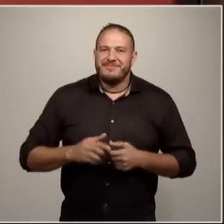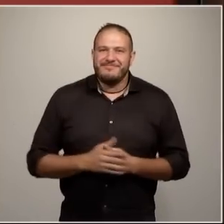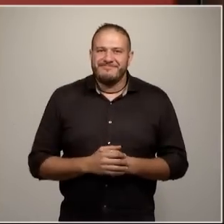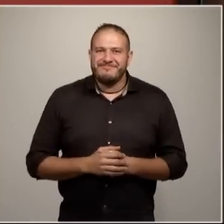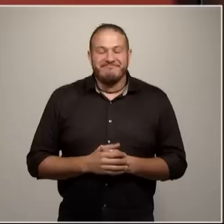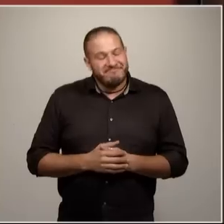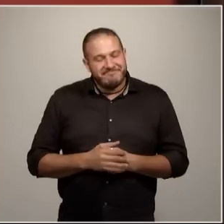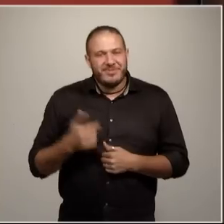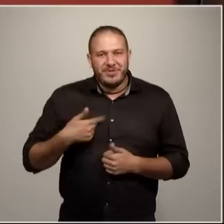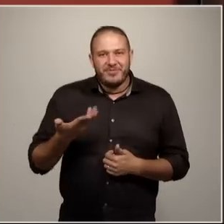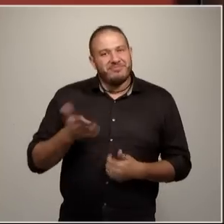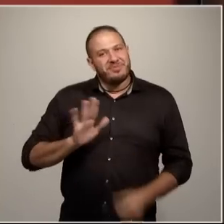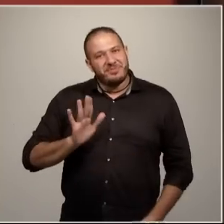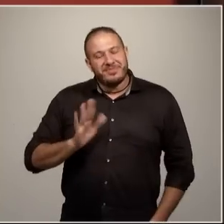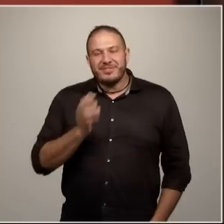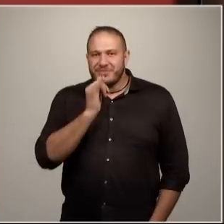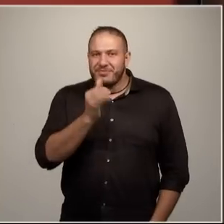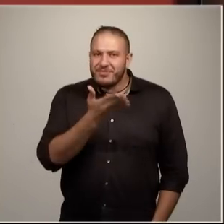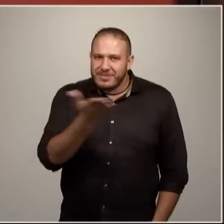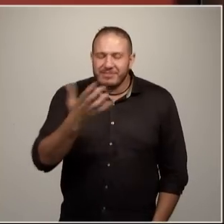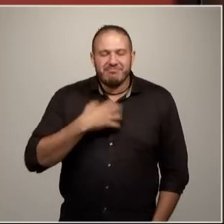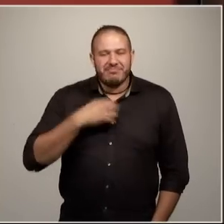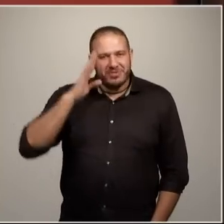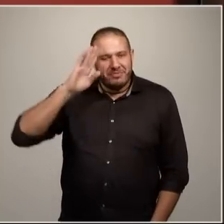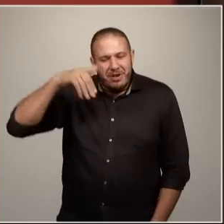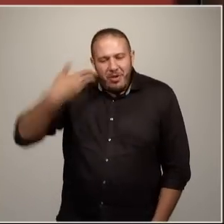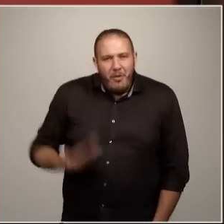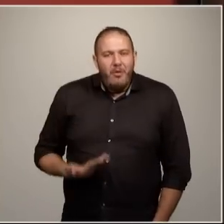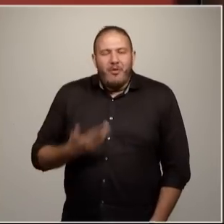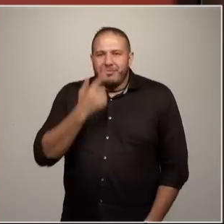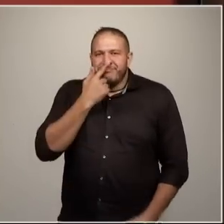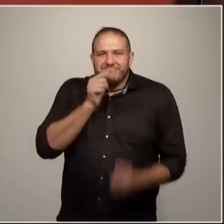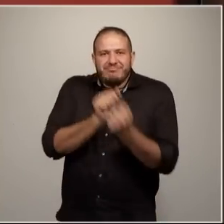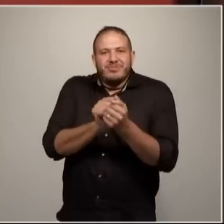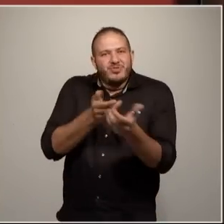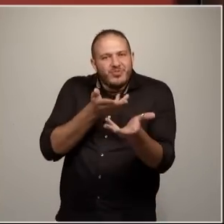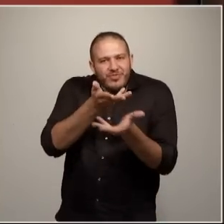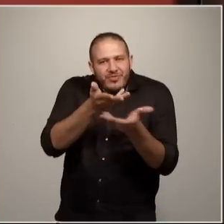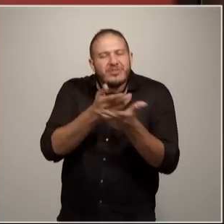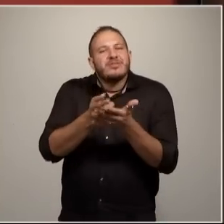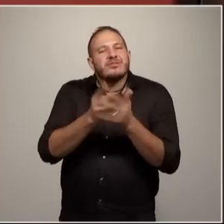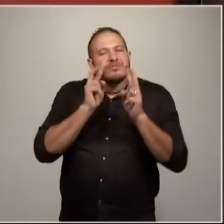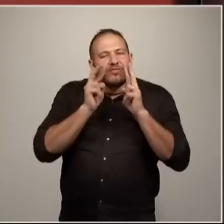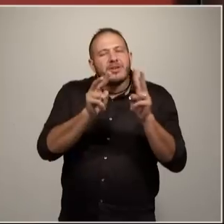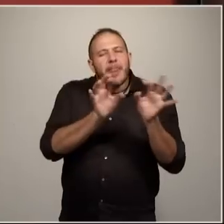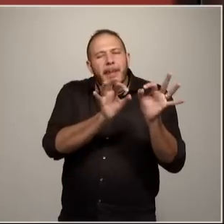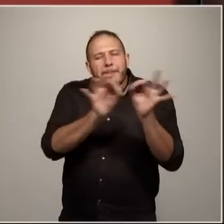Então, vou me despedir aqui dizendo que tem sido uma honra trabalhar com vocês, foi super legal acompanhá-los